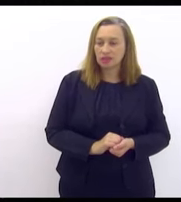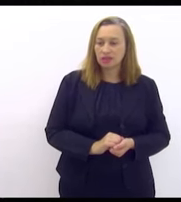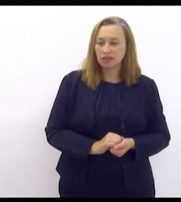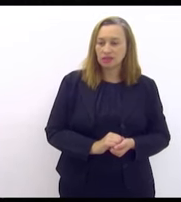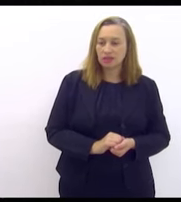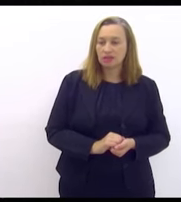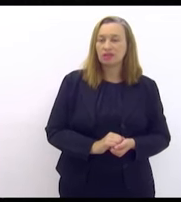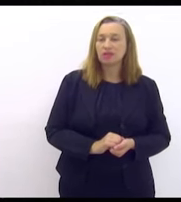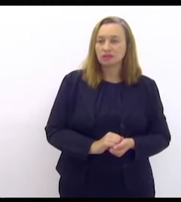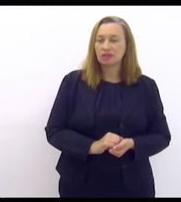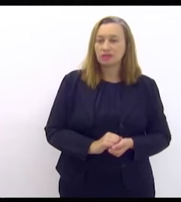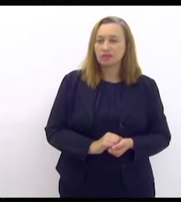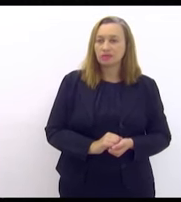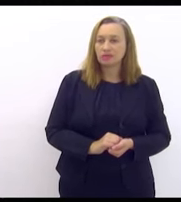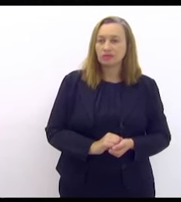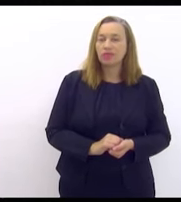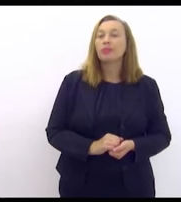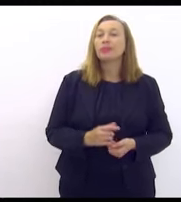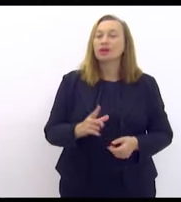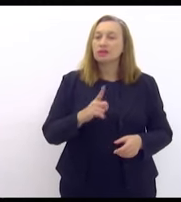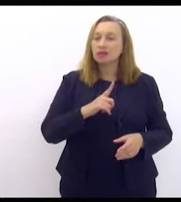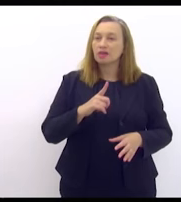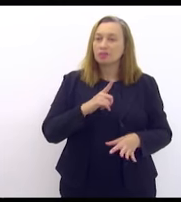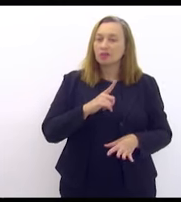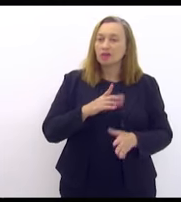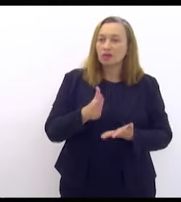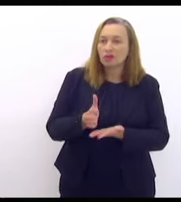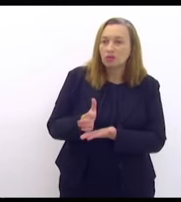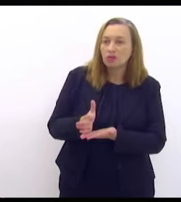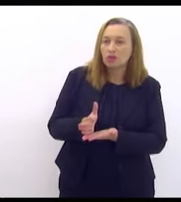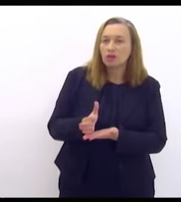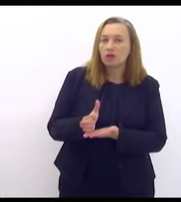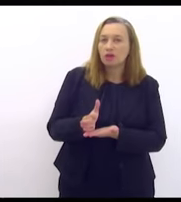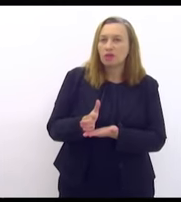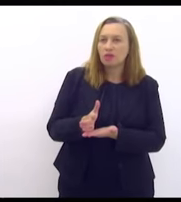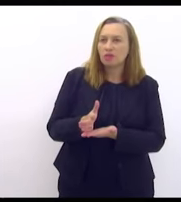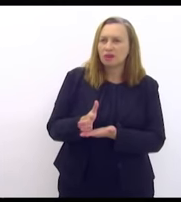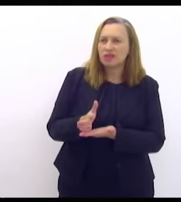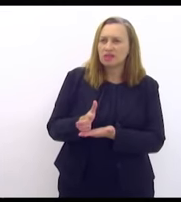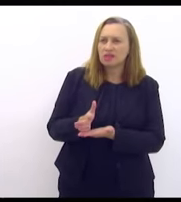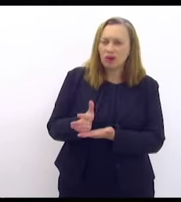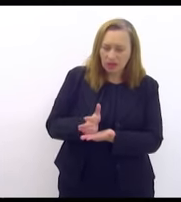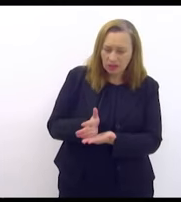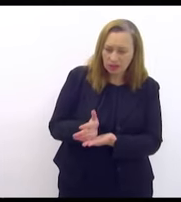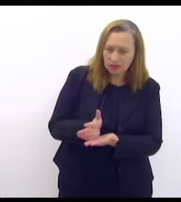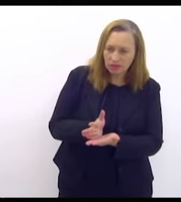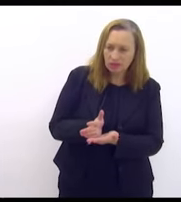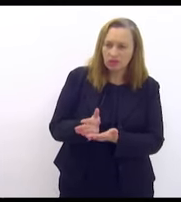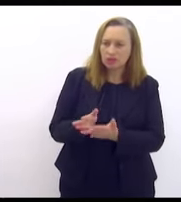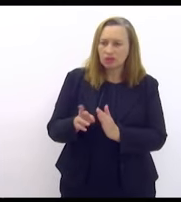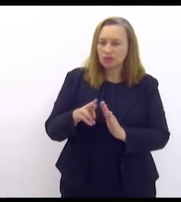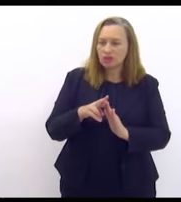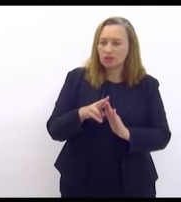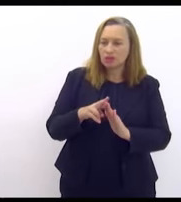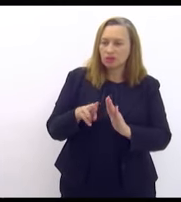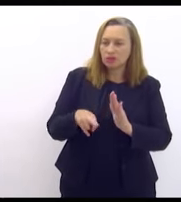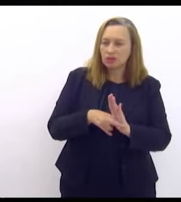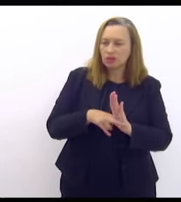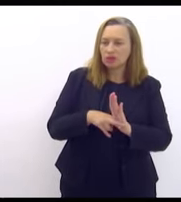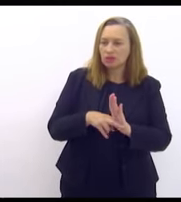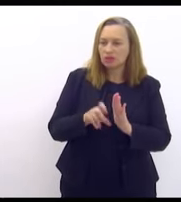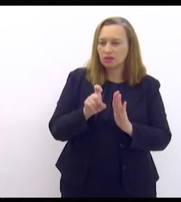2023. Mas temos também o regime de recuperação fiscal, que determina que a gente utilize